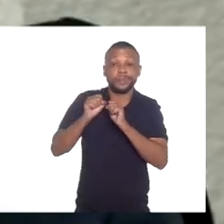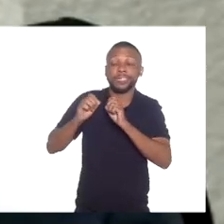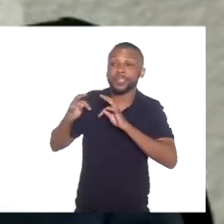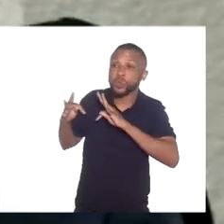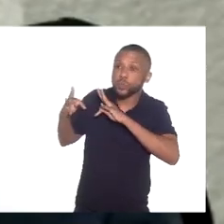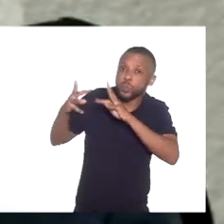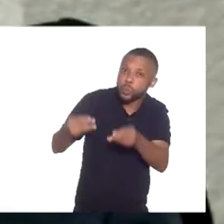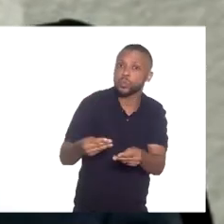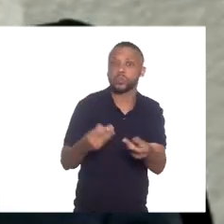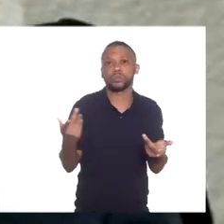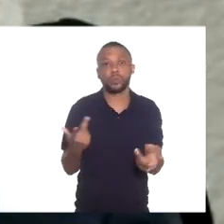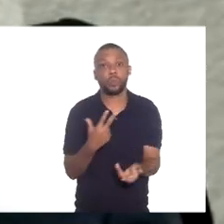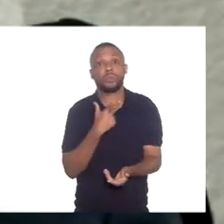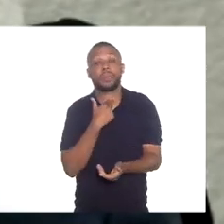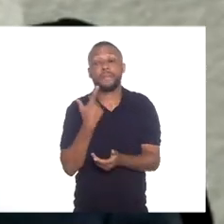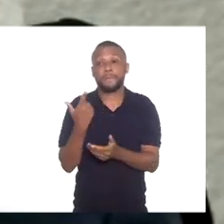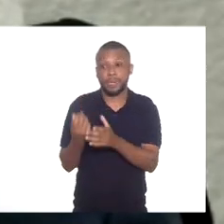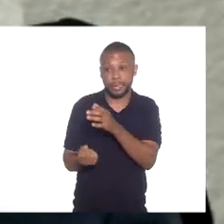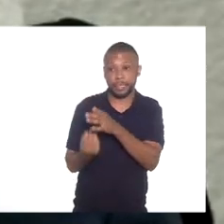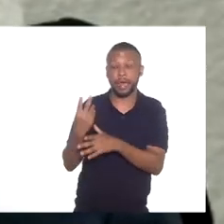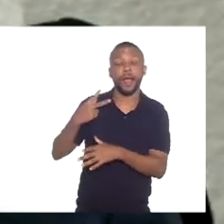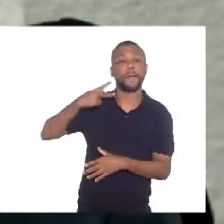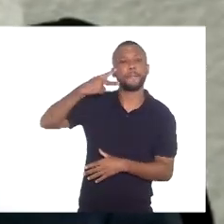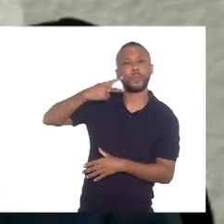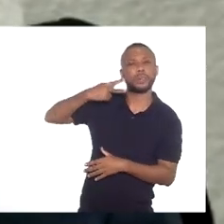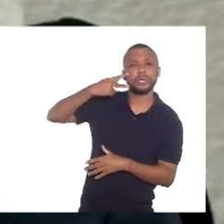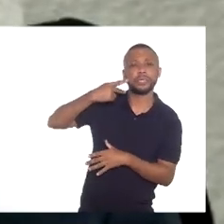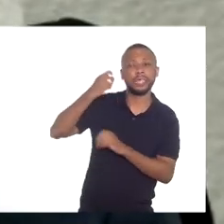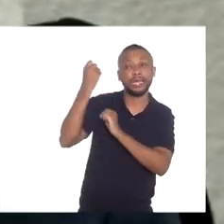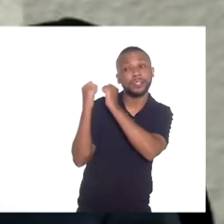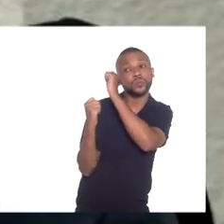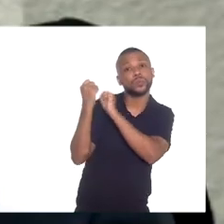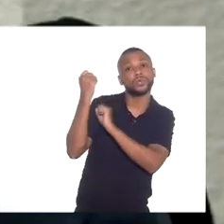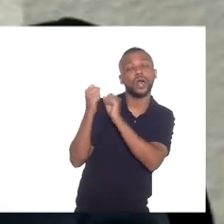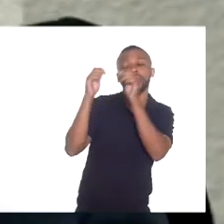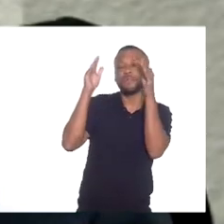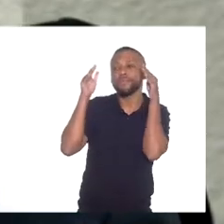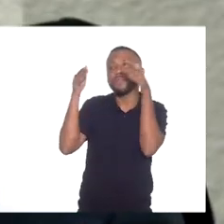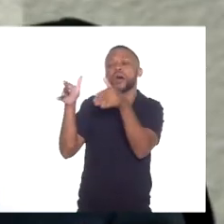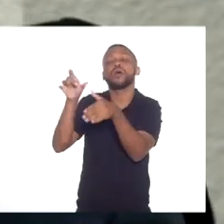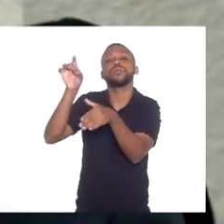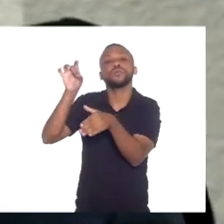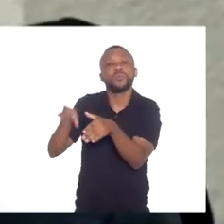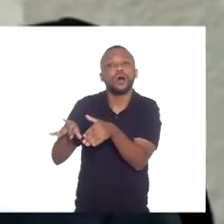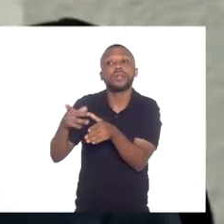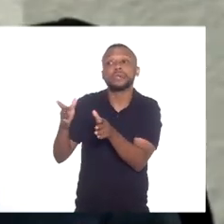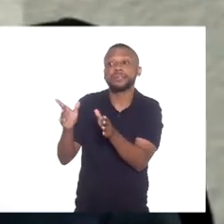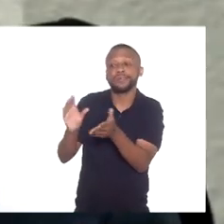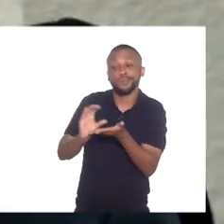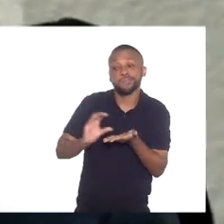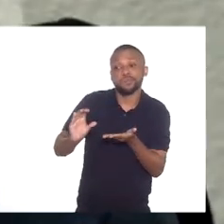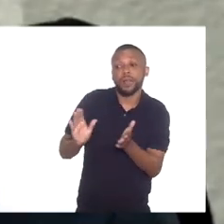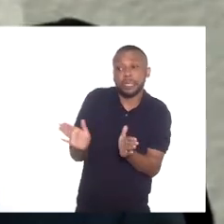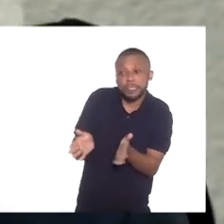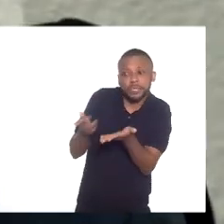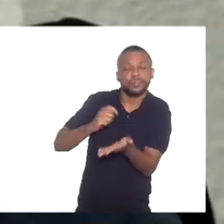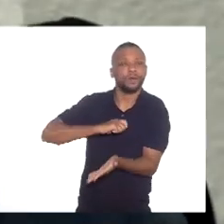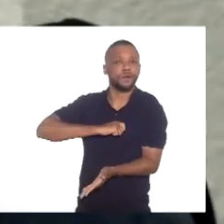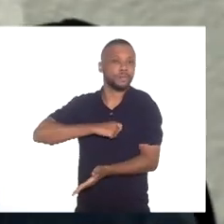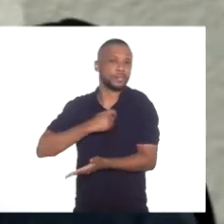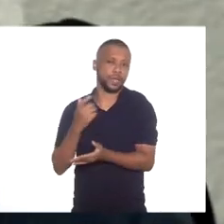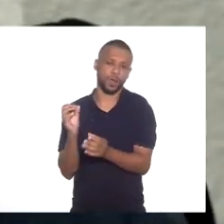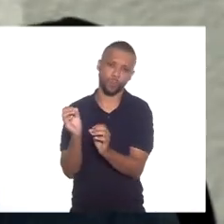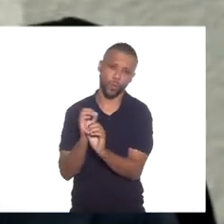para ter política industrial baseado simplesmente em incentivos fiscais, né? Muitas vezes feitas muito a partir